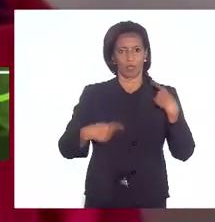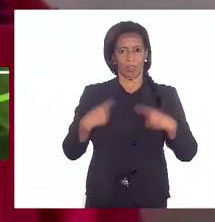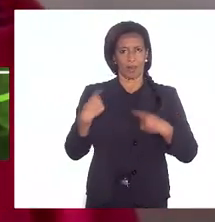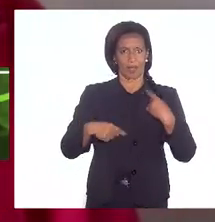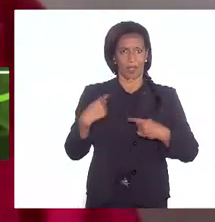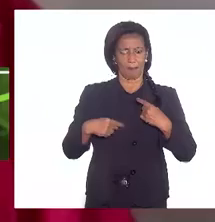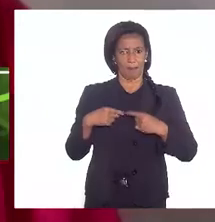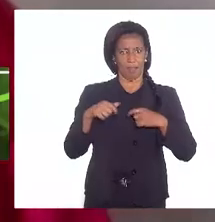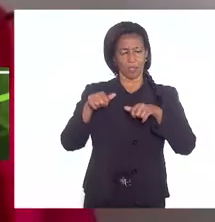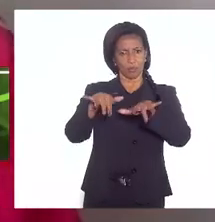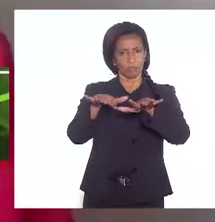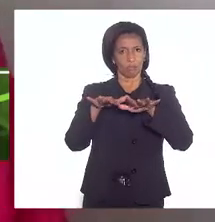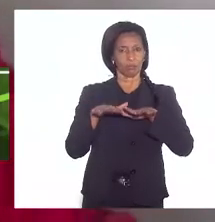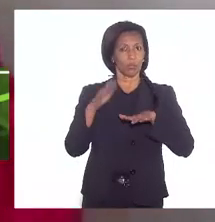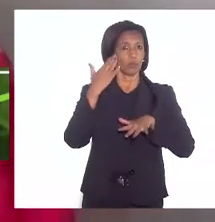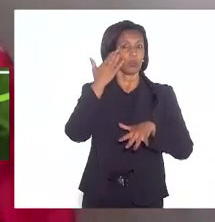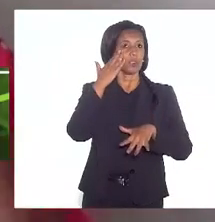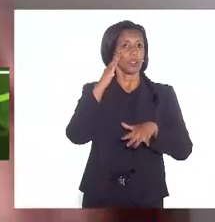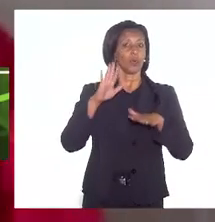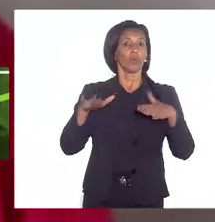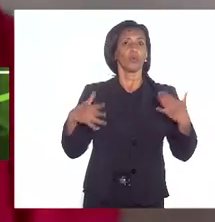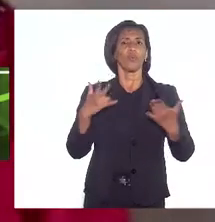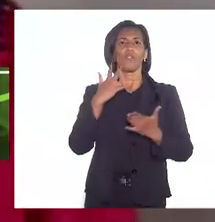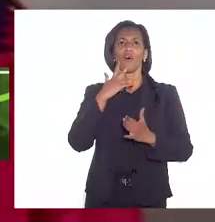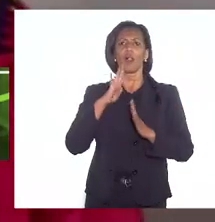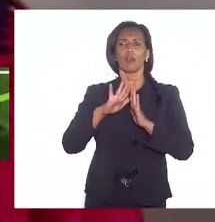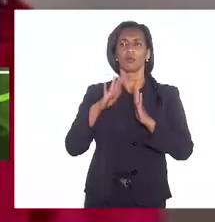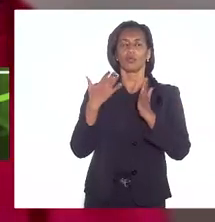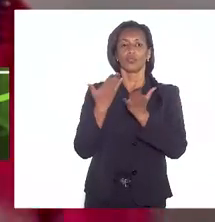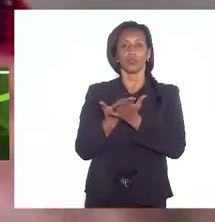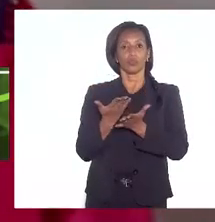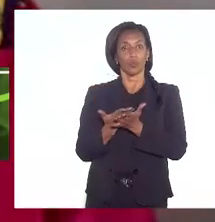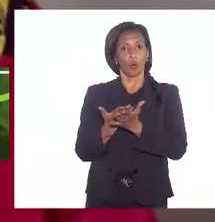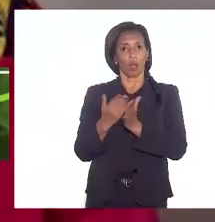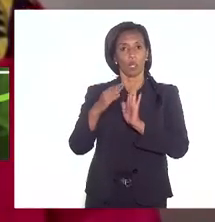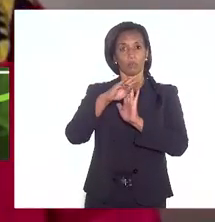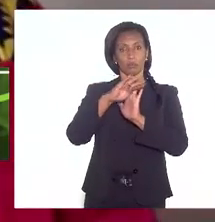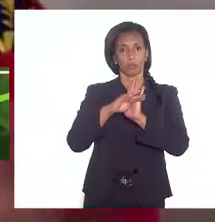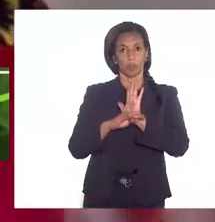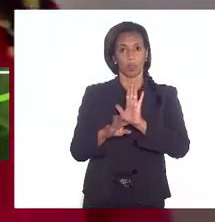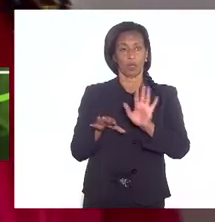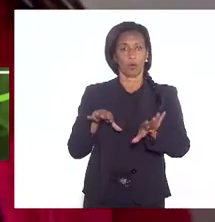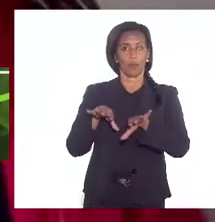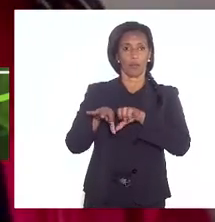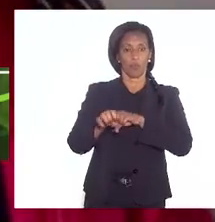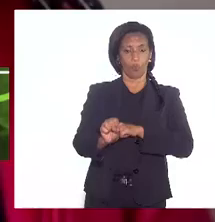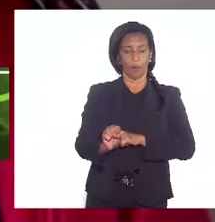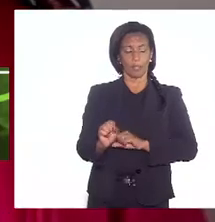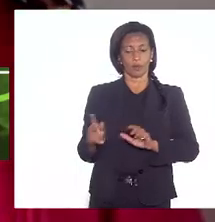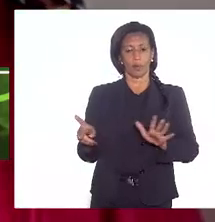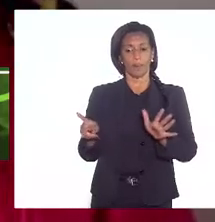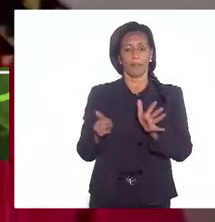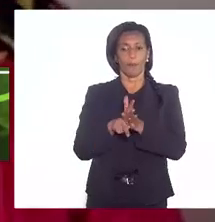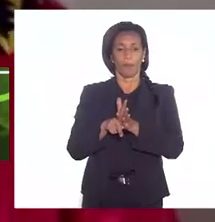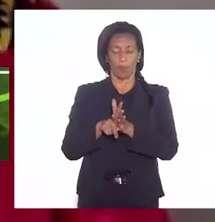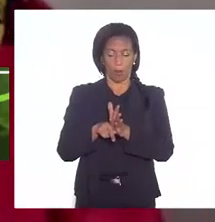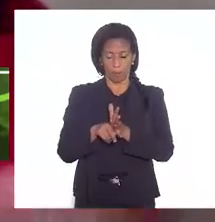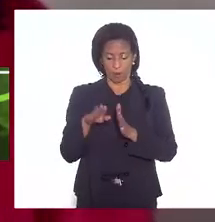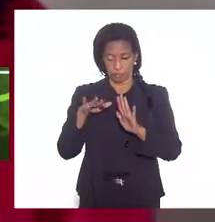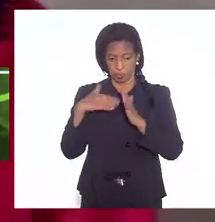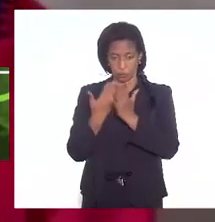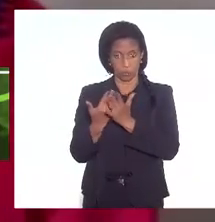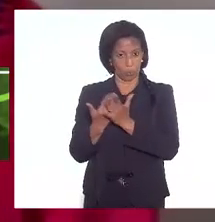audiência até no entendimento que quando a gente fala de escolas é um programa de formação e a própria escola de formação já